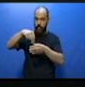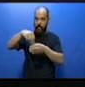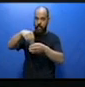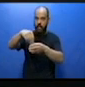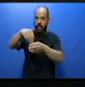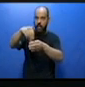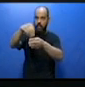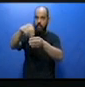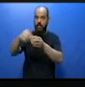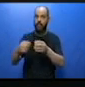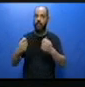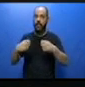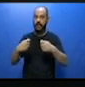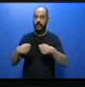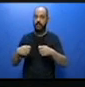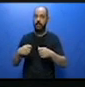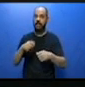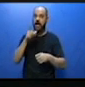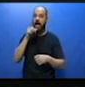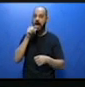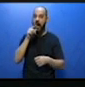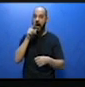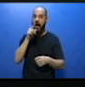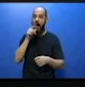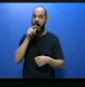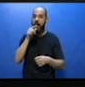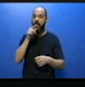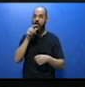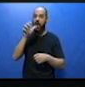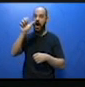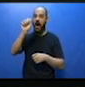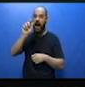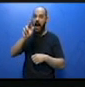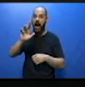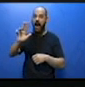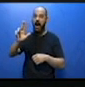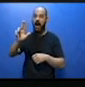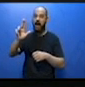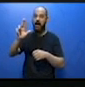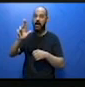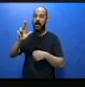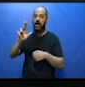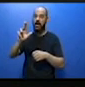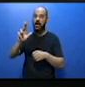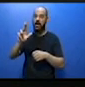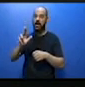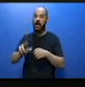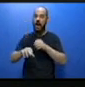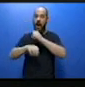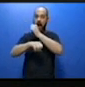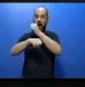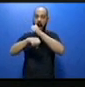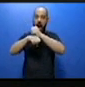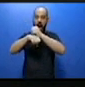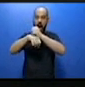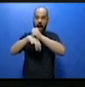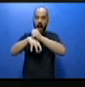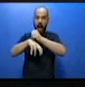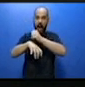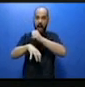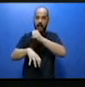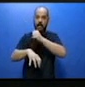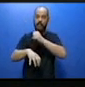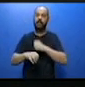da água e do ar. Mas sabia que para isso acontecer, as minhocas contribuem e